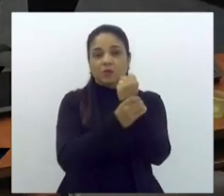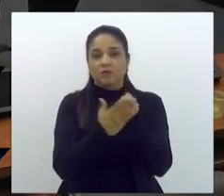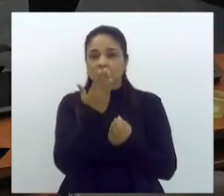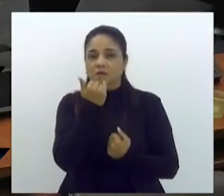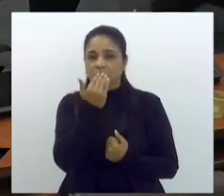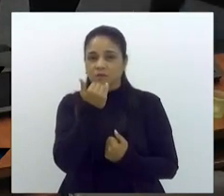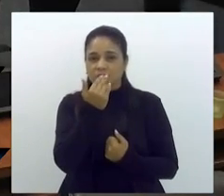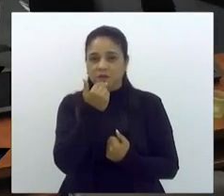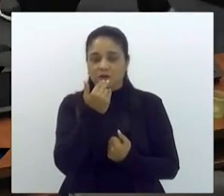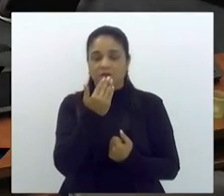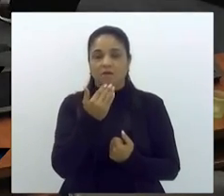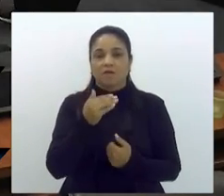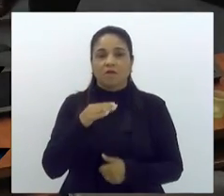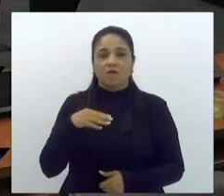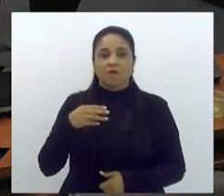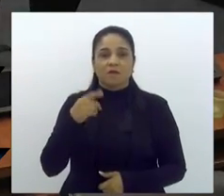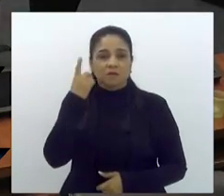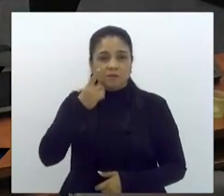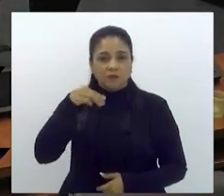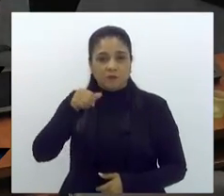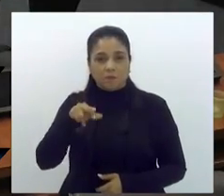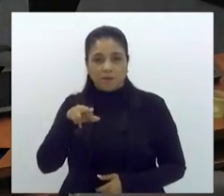do MST